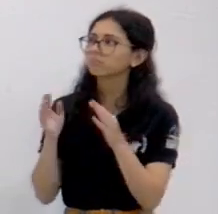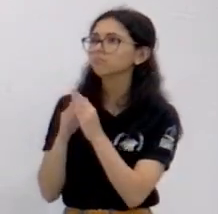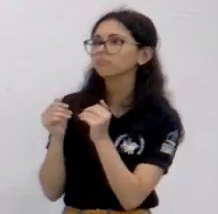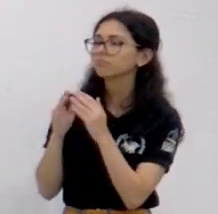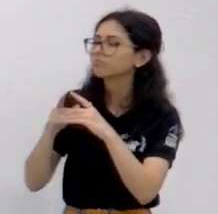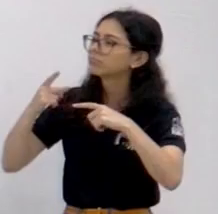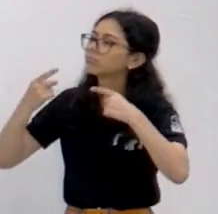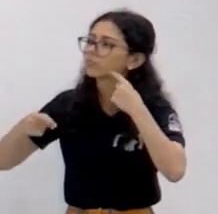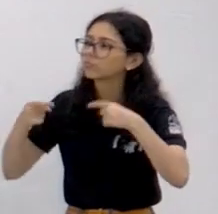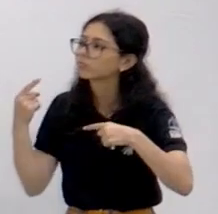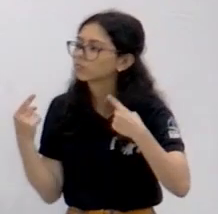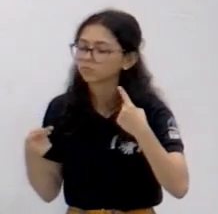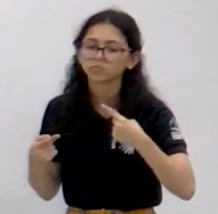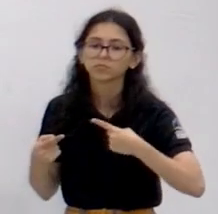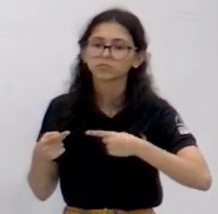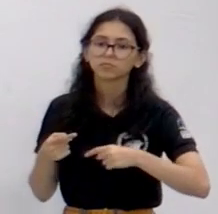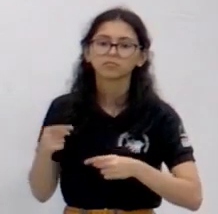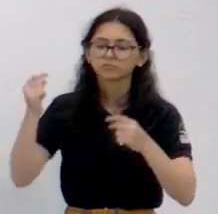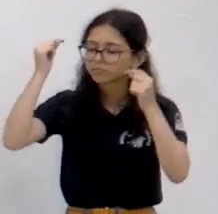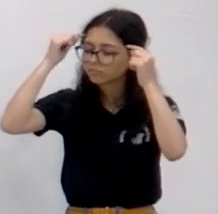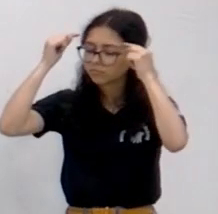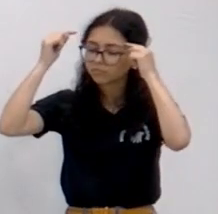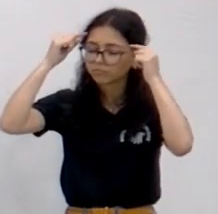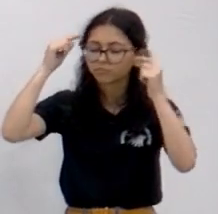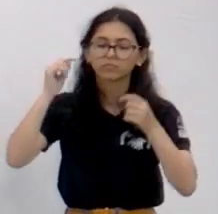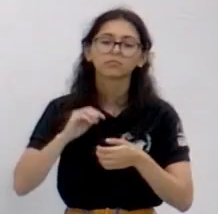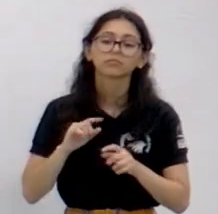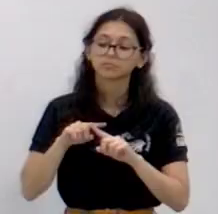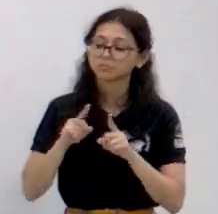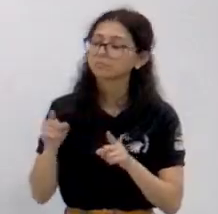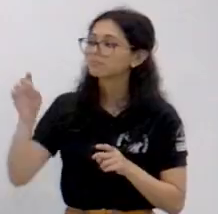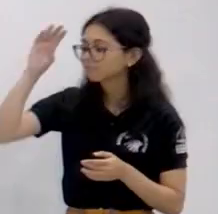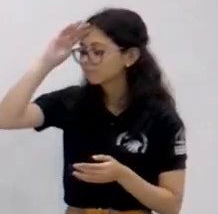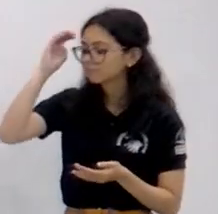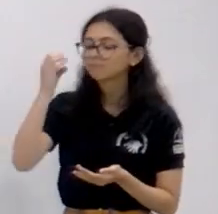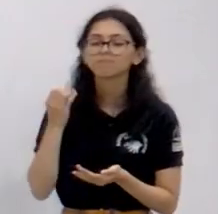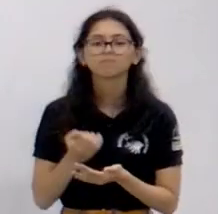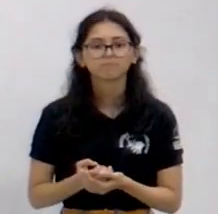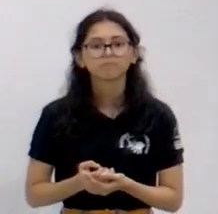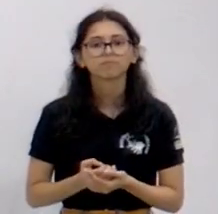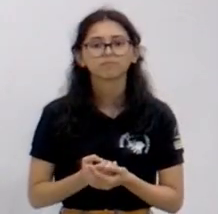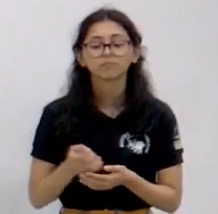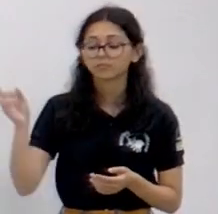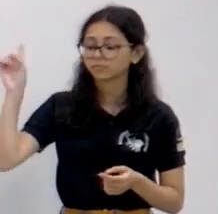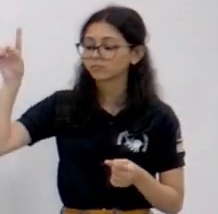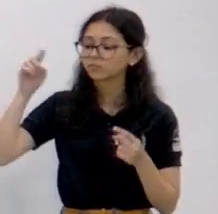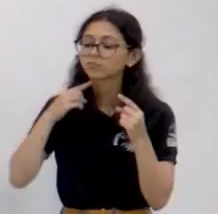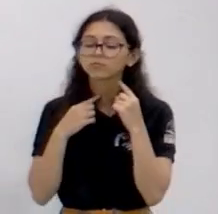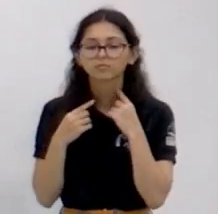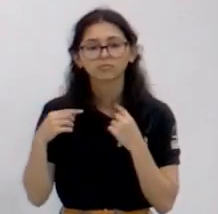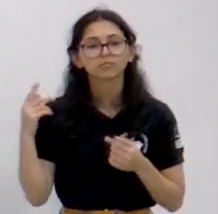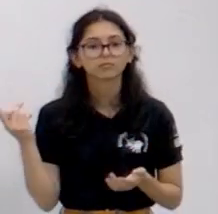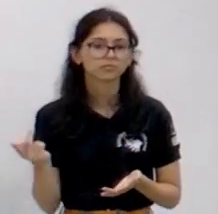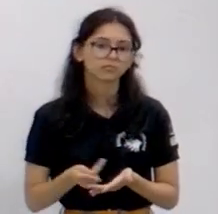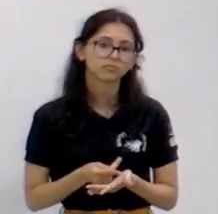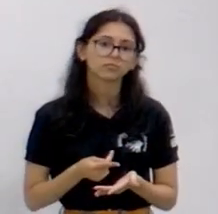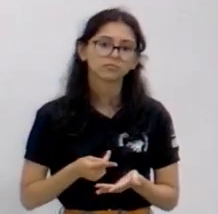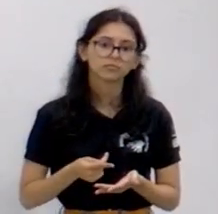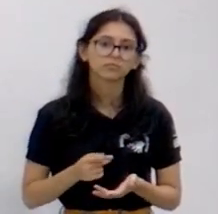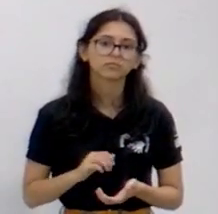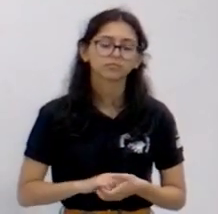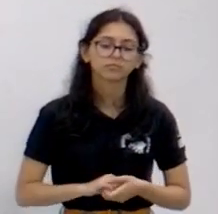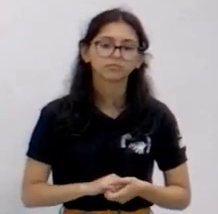é assim que Deus quer, é assim será. E lá no capítulo 7, ainda no verso 7, diz assim, então disse o Senhor a